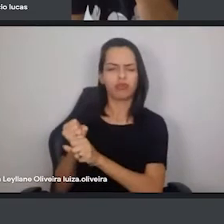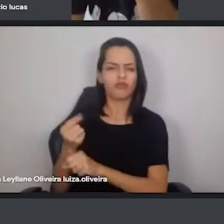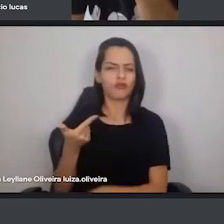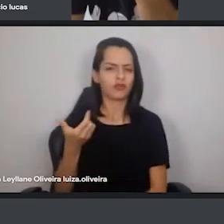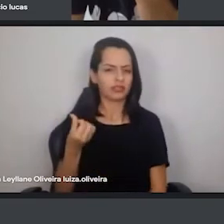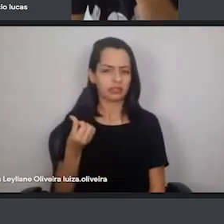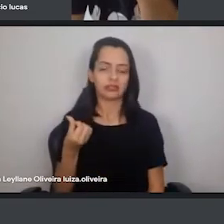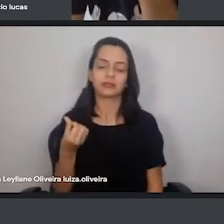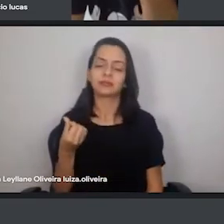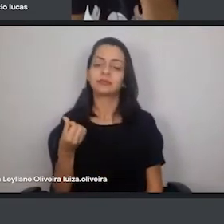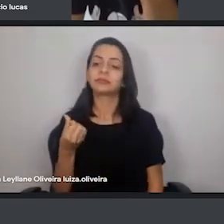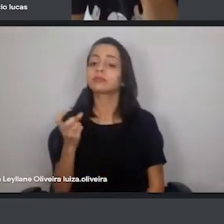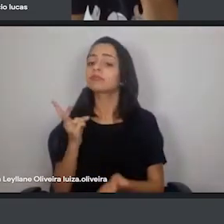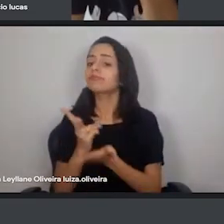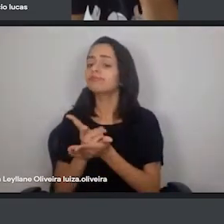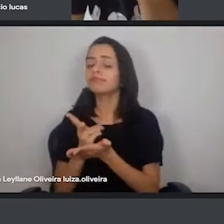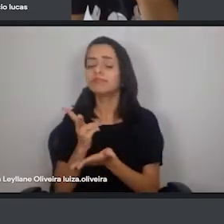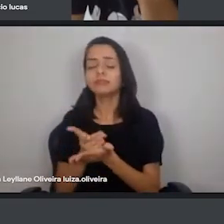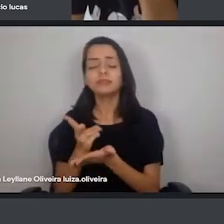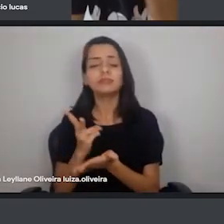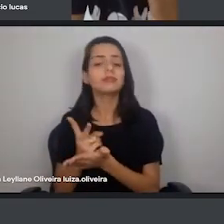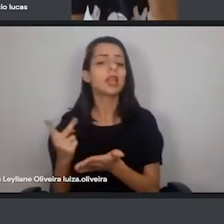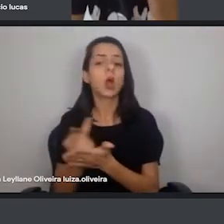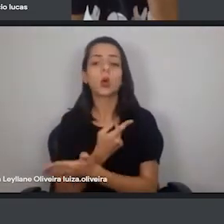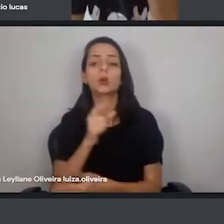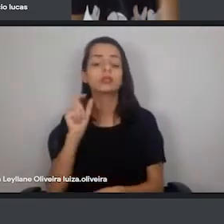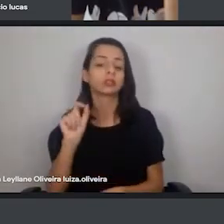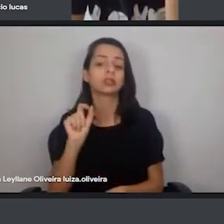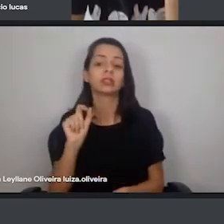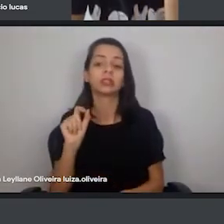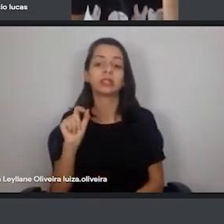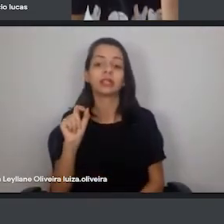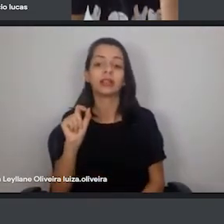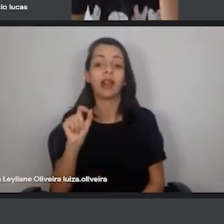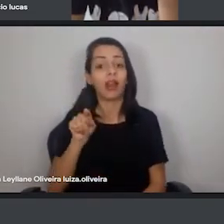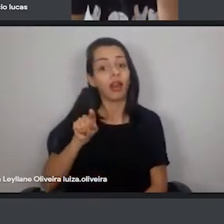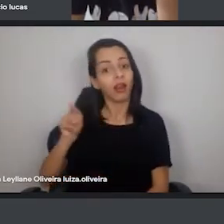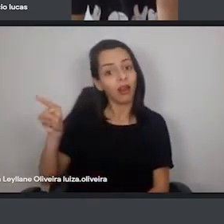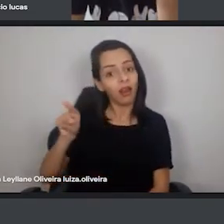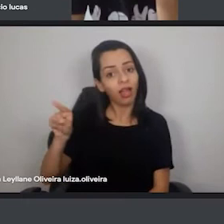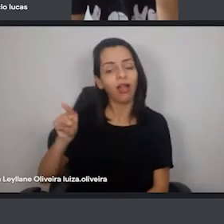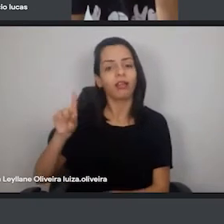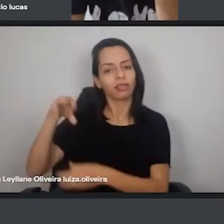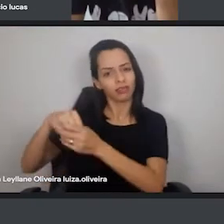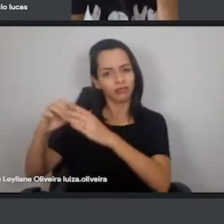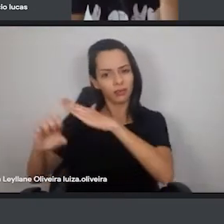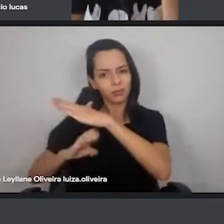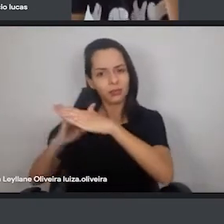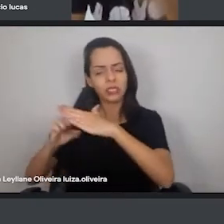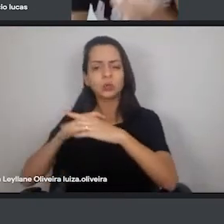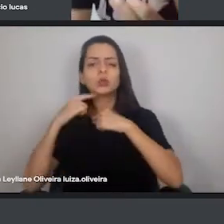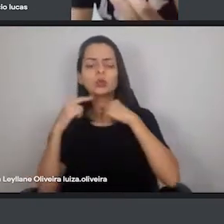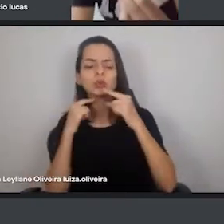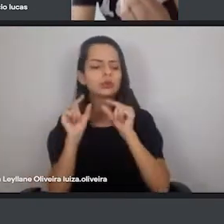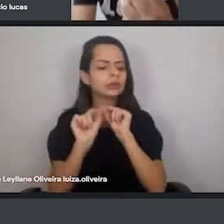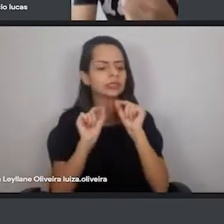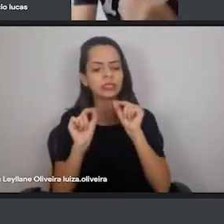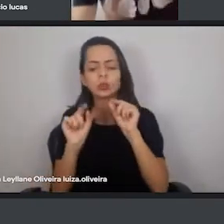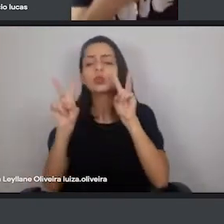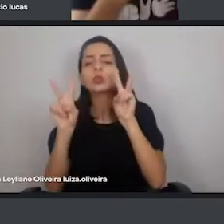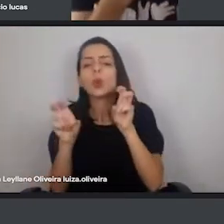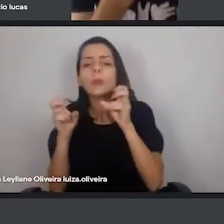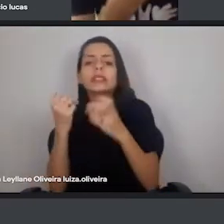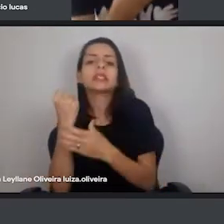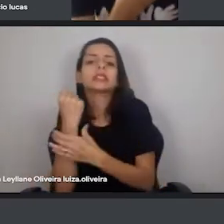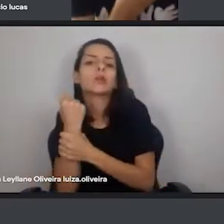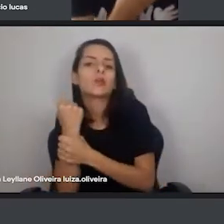sempre a gente tinha alguma dúvida sobre segurança,